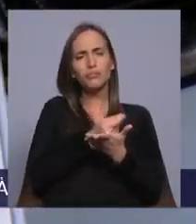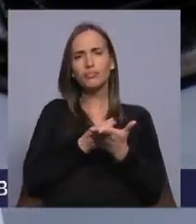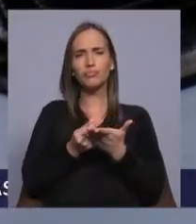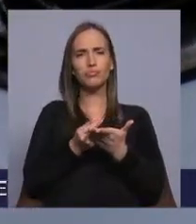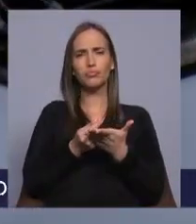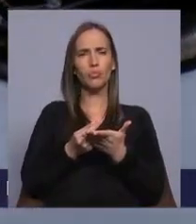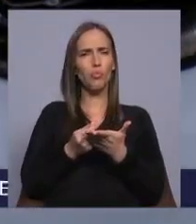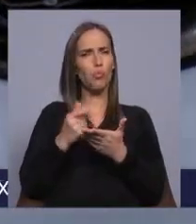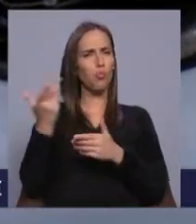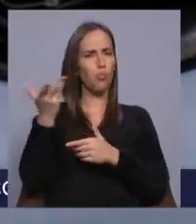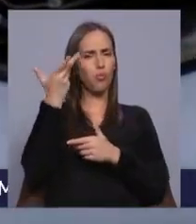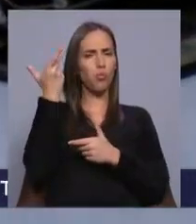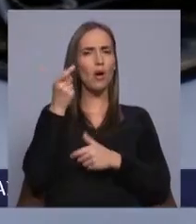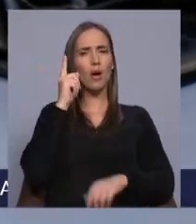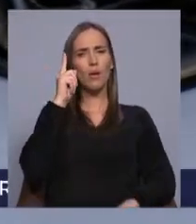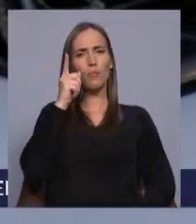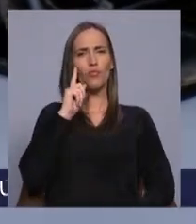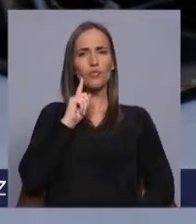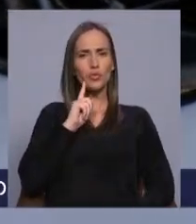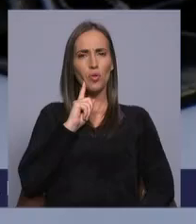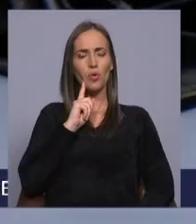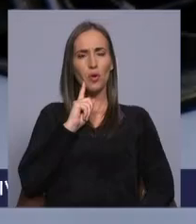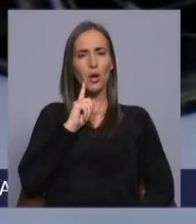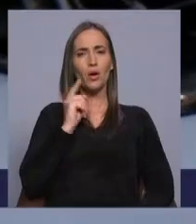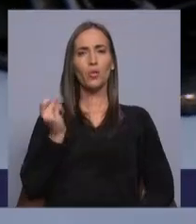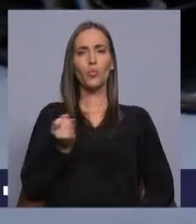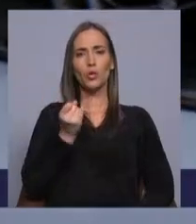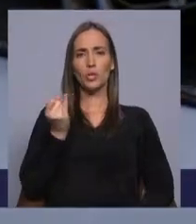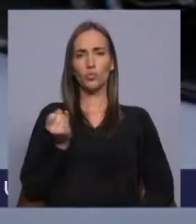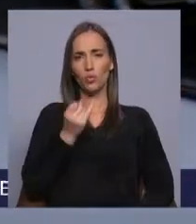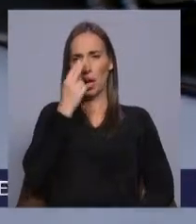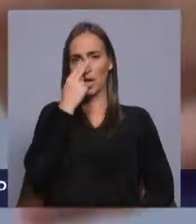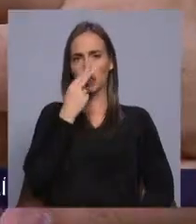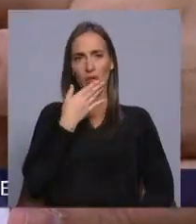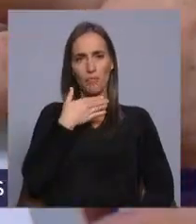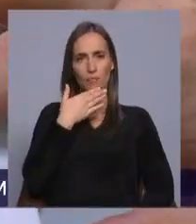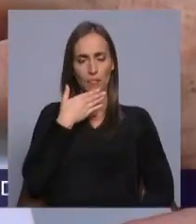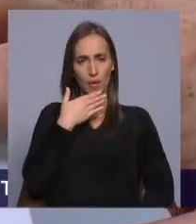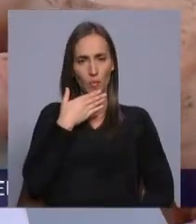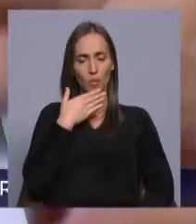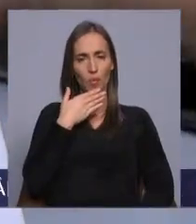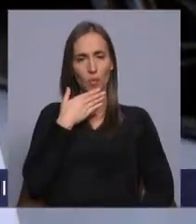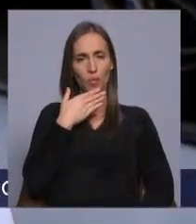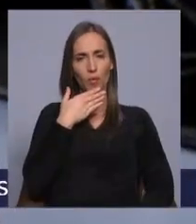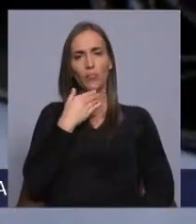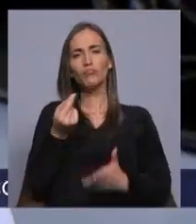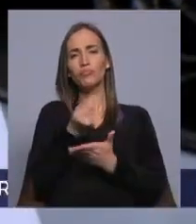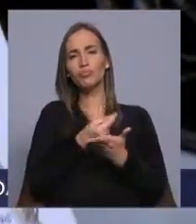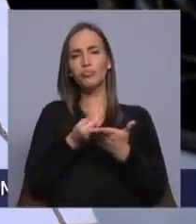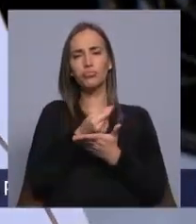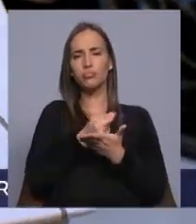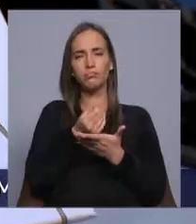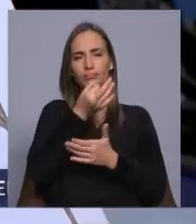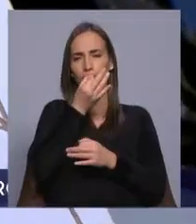da professora de Ecologia e Etnologia do Instituto Superior Agrário de Castelo Branco, Luísa Ferreira Nunes, belíssima ilustradora, e